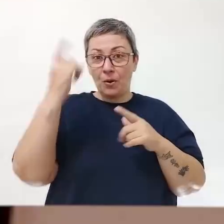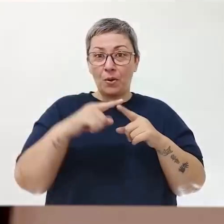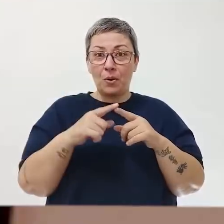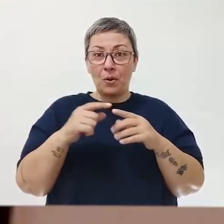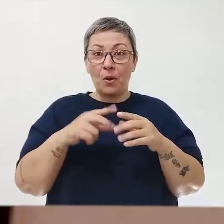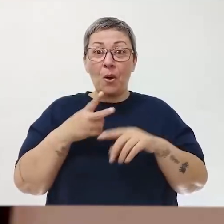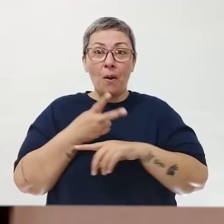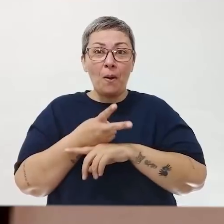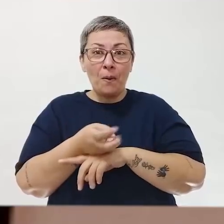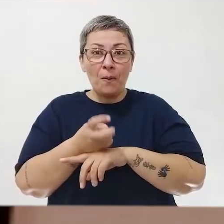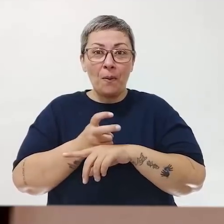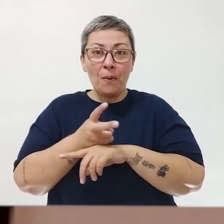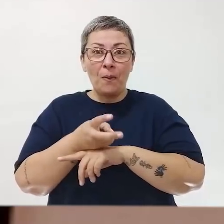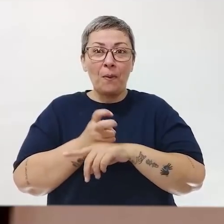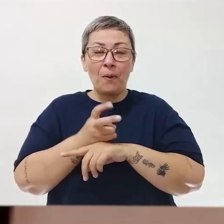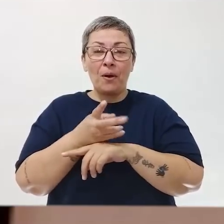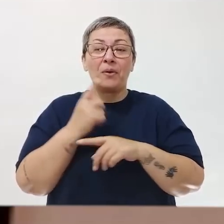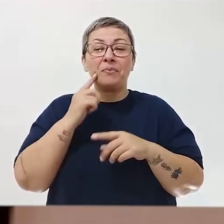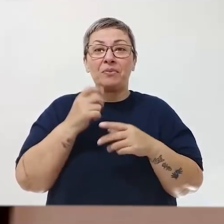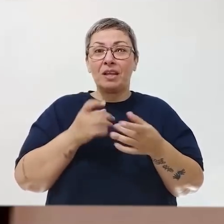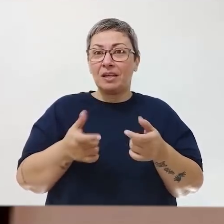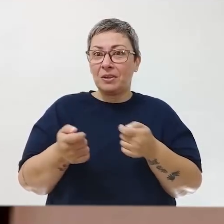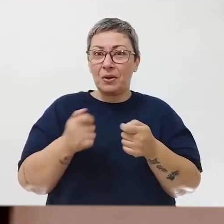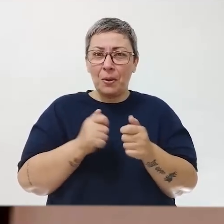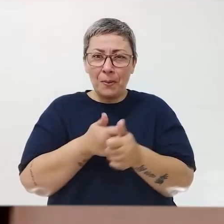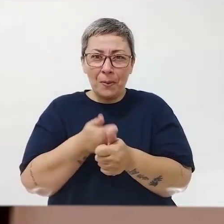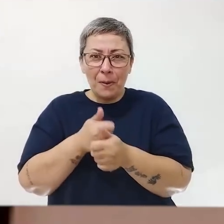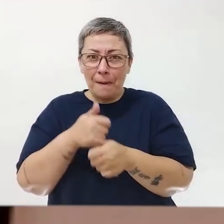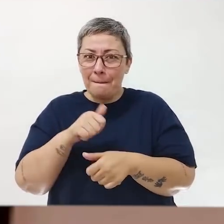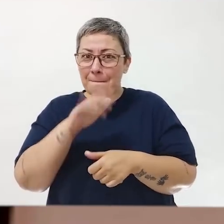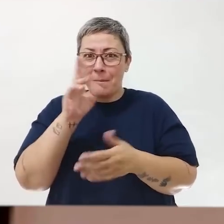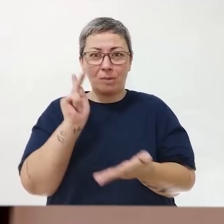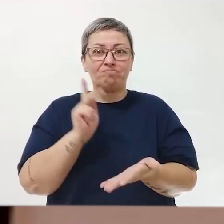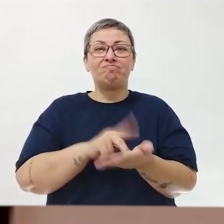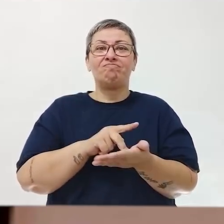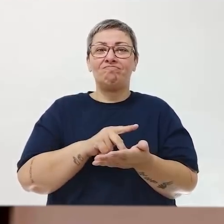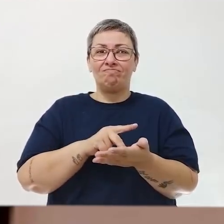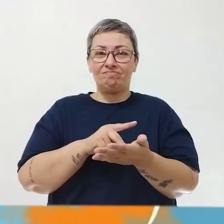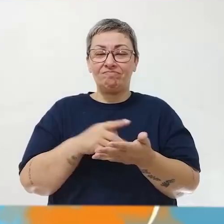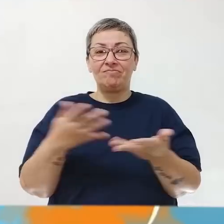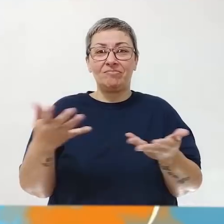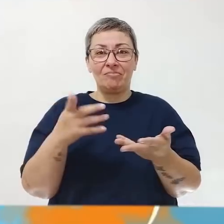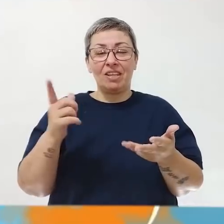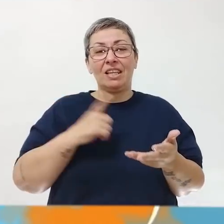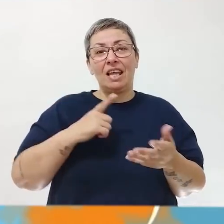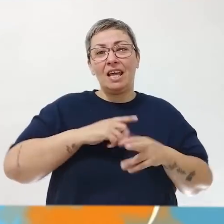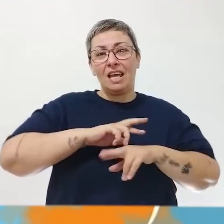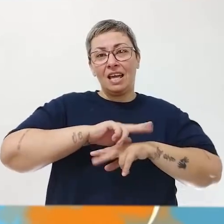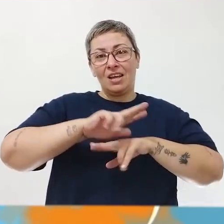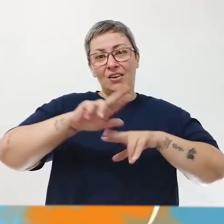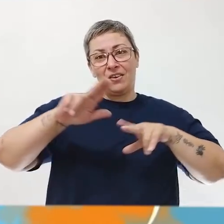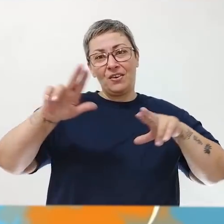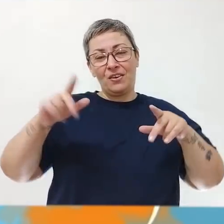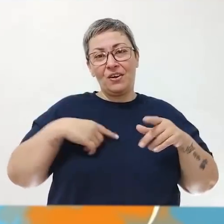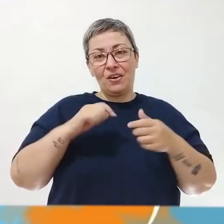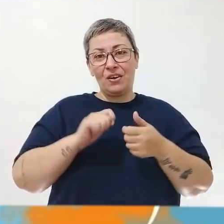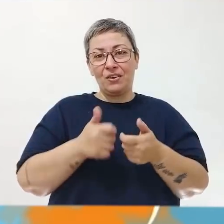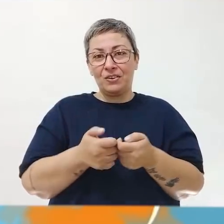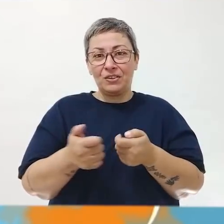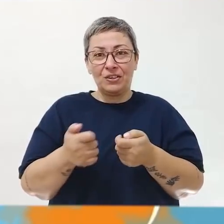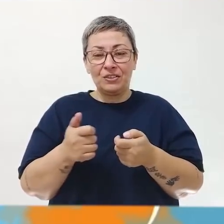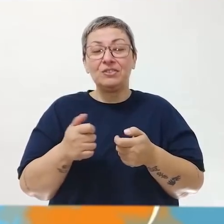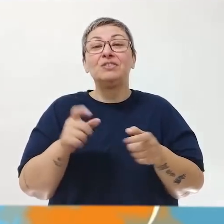através de sensores. Isso faz com que os jogos se aproximem cada vez mais da realidade. Existe uma grande diversidade de